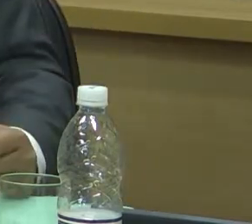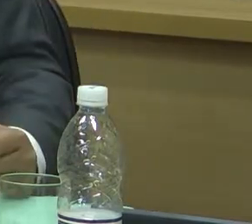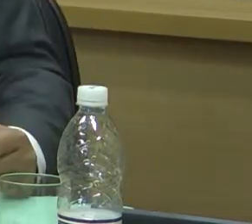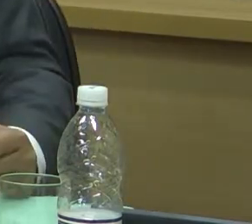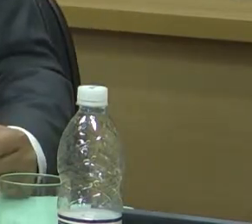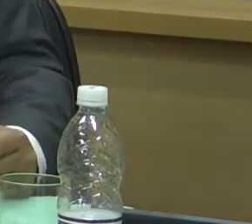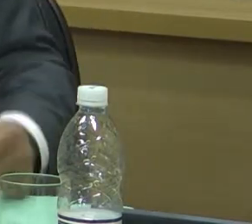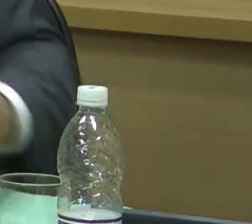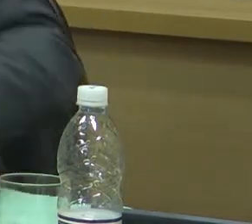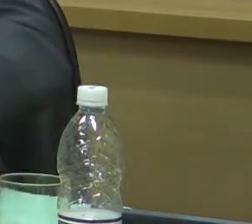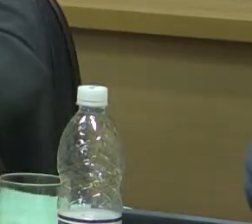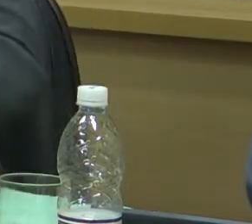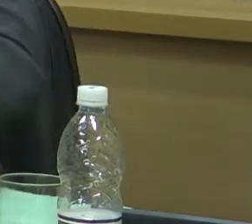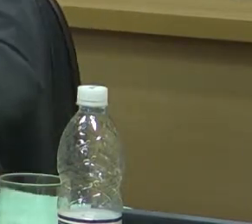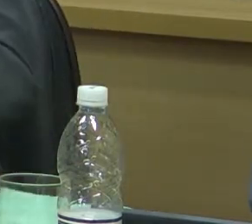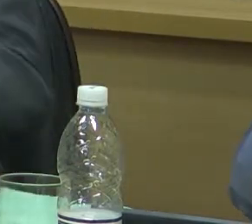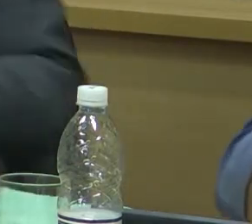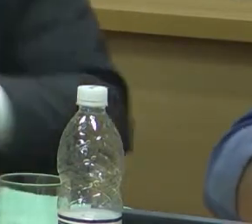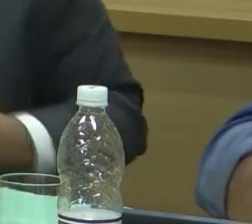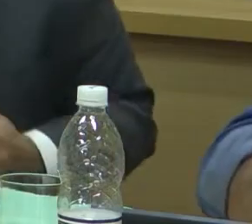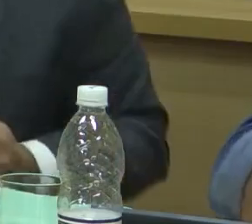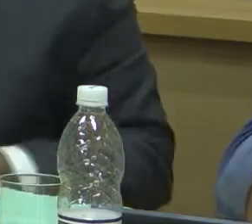favor, vereadora Fabia Virgílio.